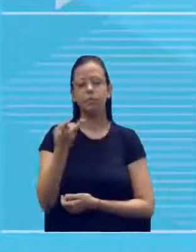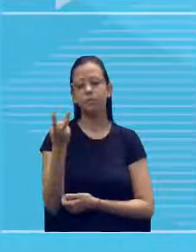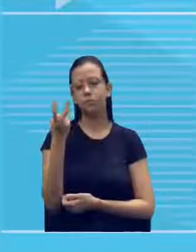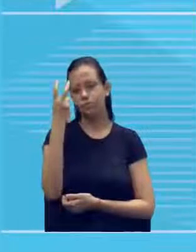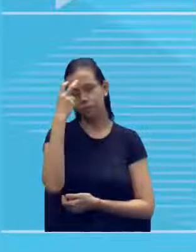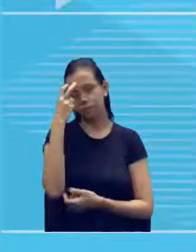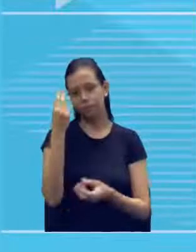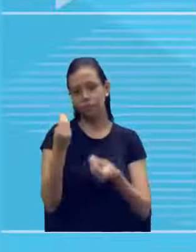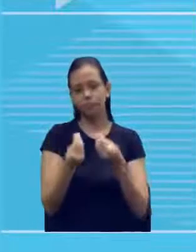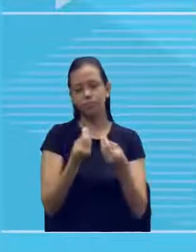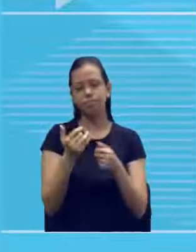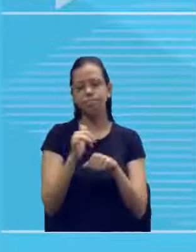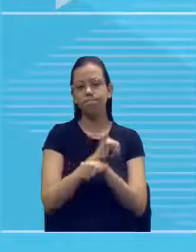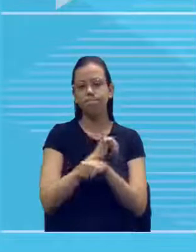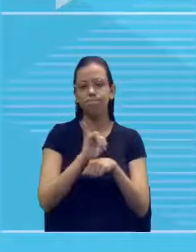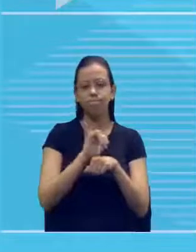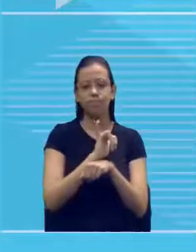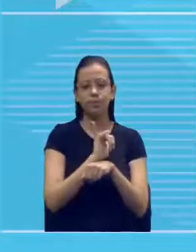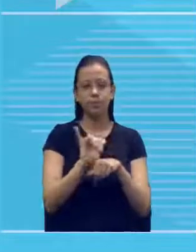forma de.